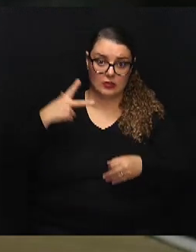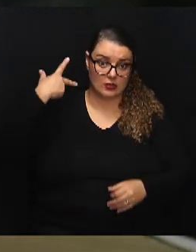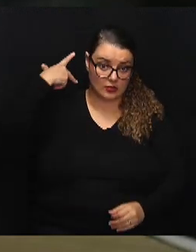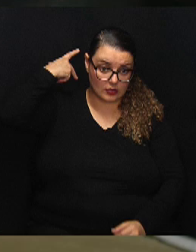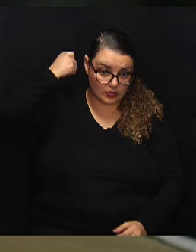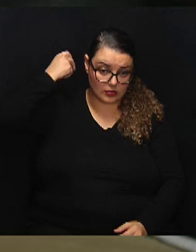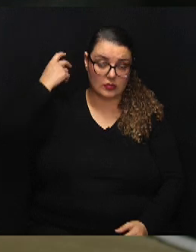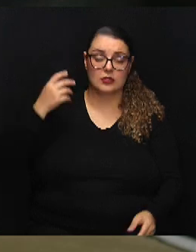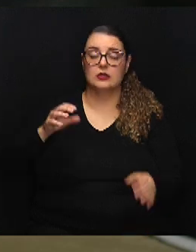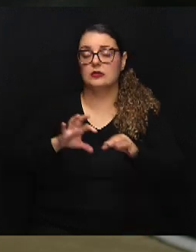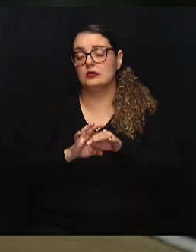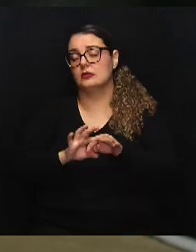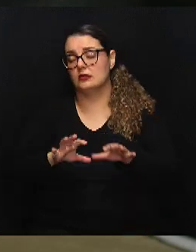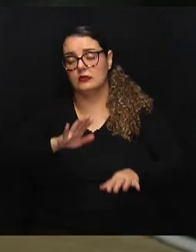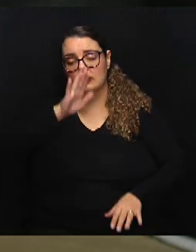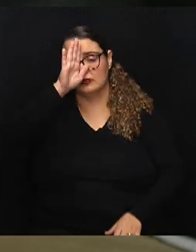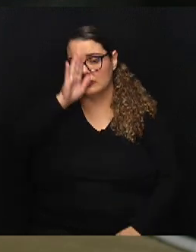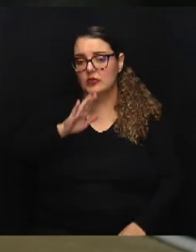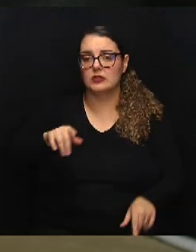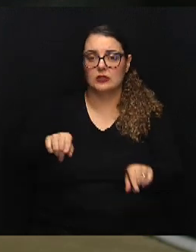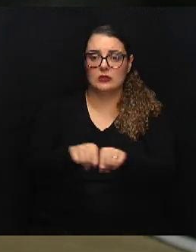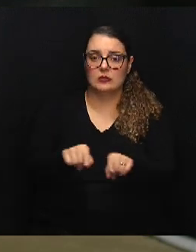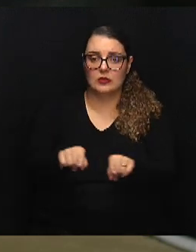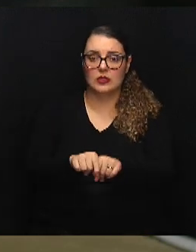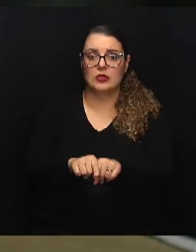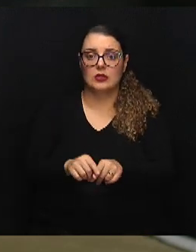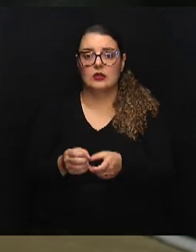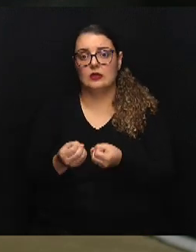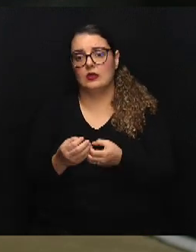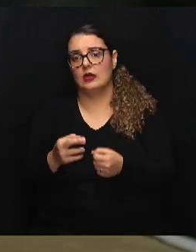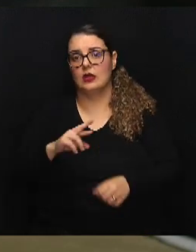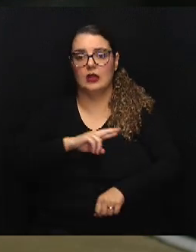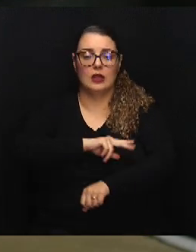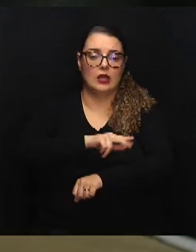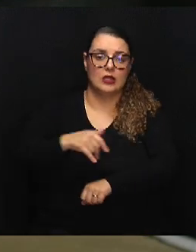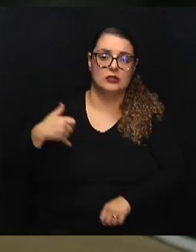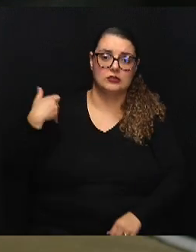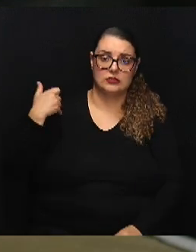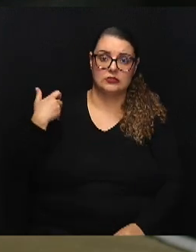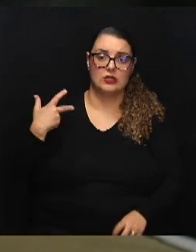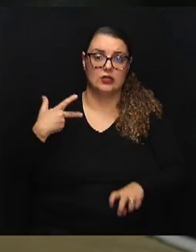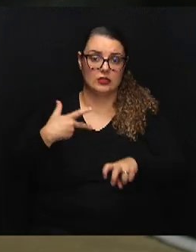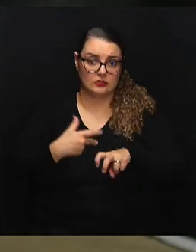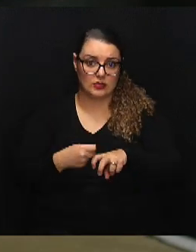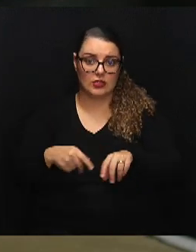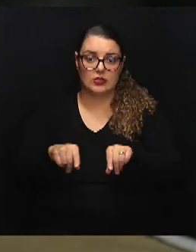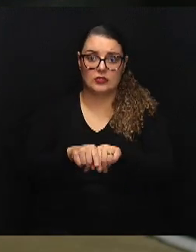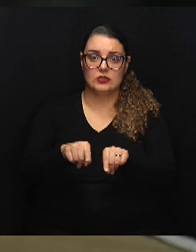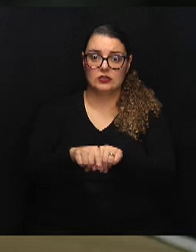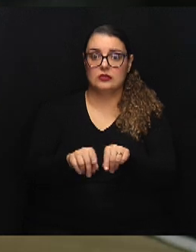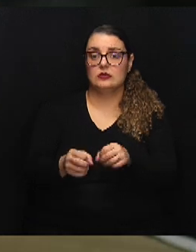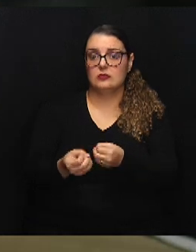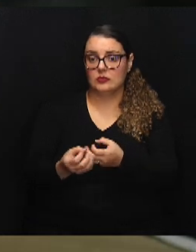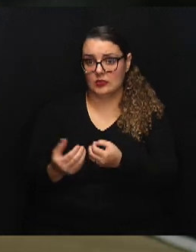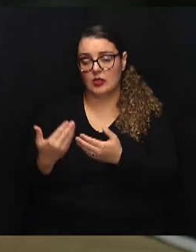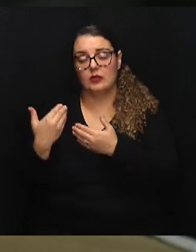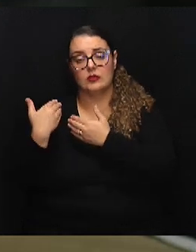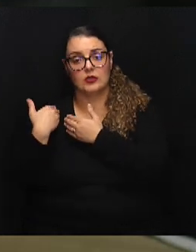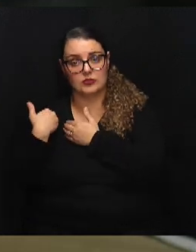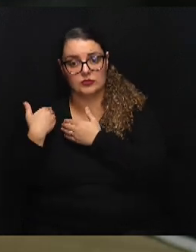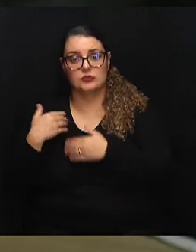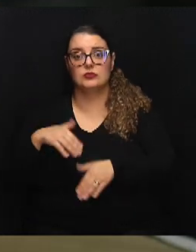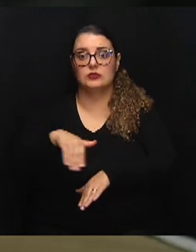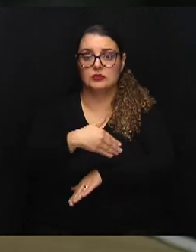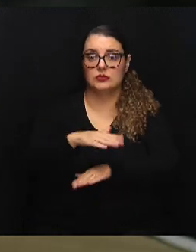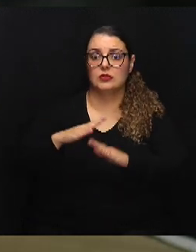Estes dispositivos de identificação reúnem informações sobre raça, idade, vacina e também sobre dados do responsável, endereço